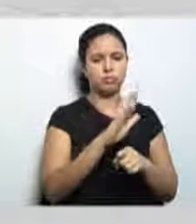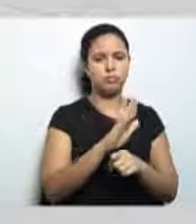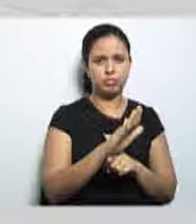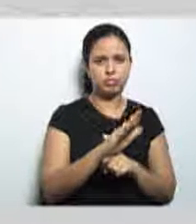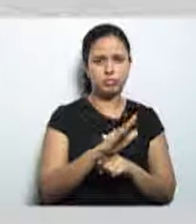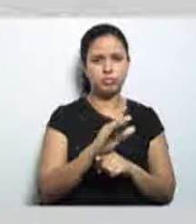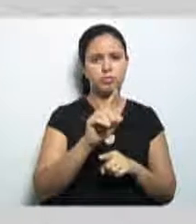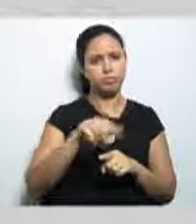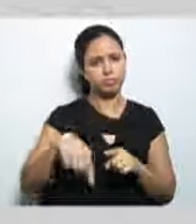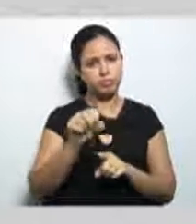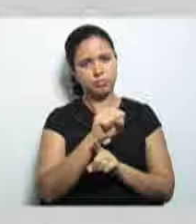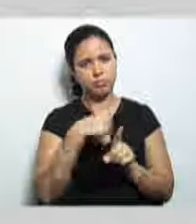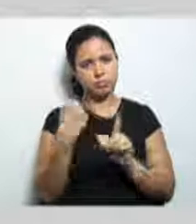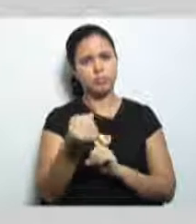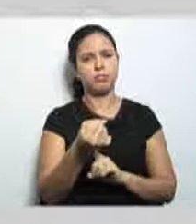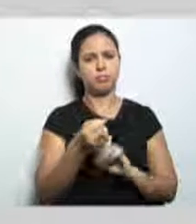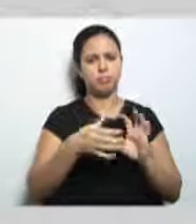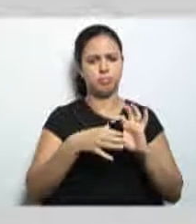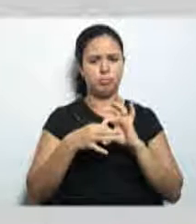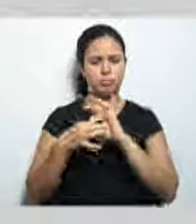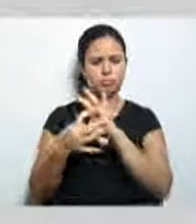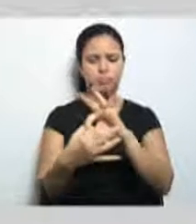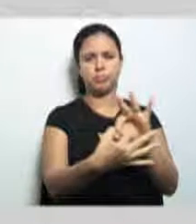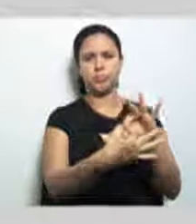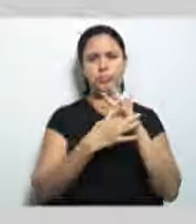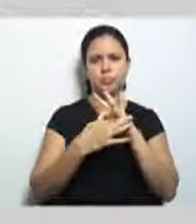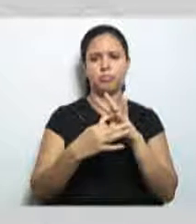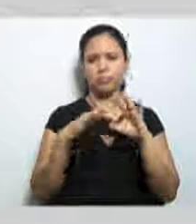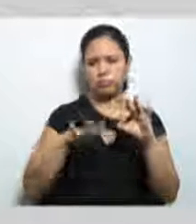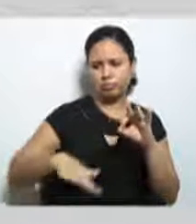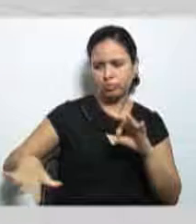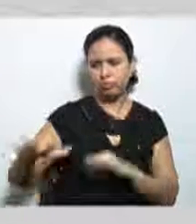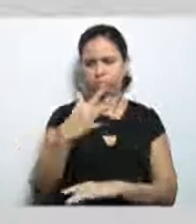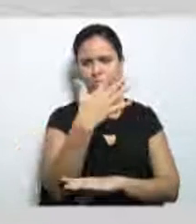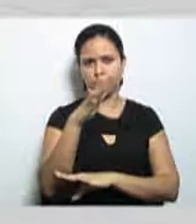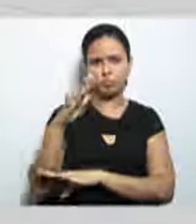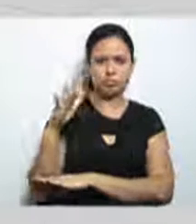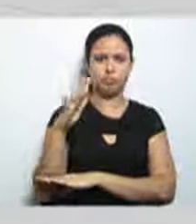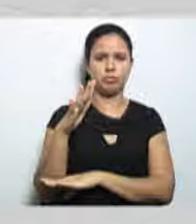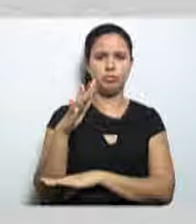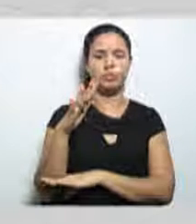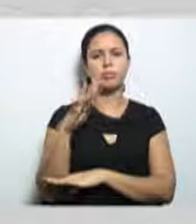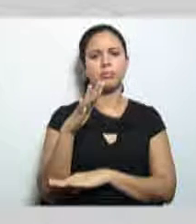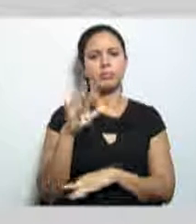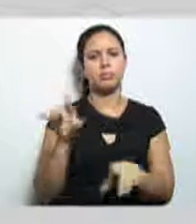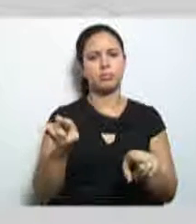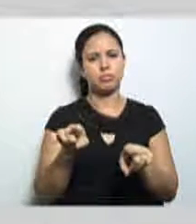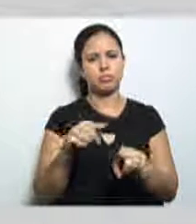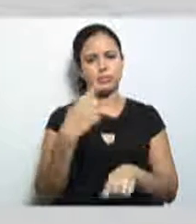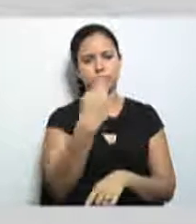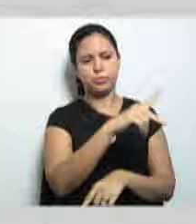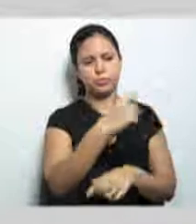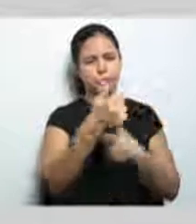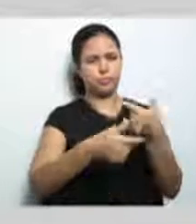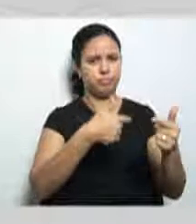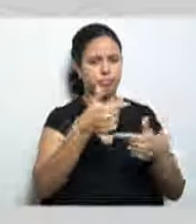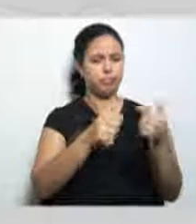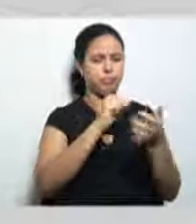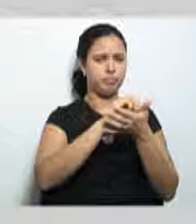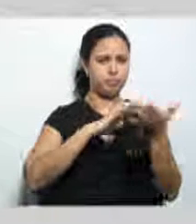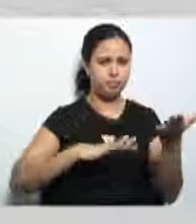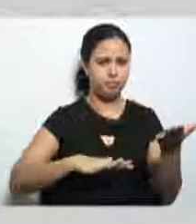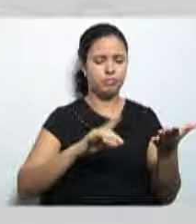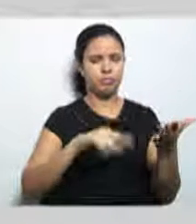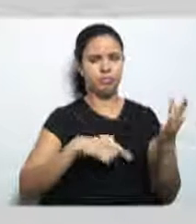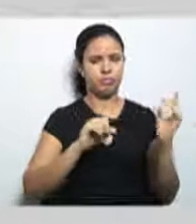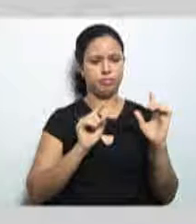sociedades bastante integradas ao meio em que vivem. Suas atividades estão relacionadas à produção de